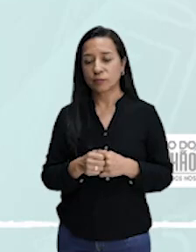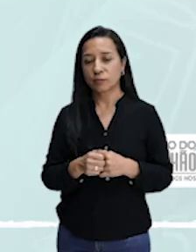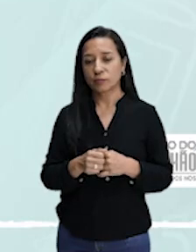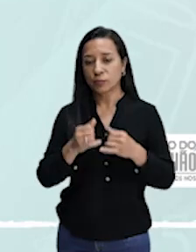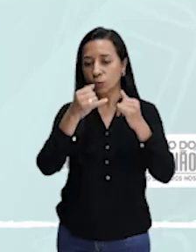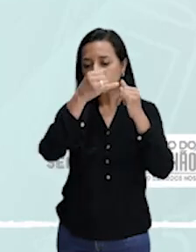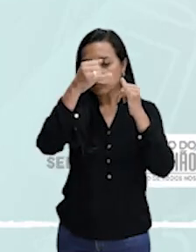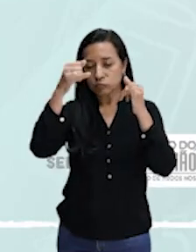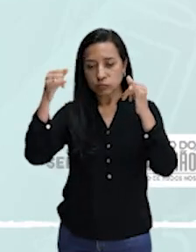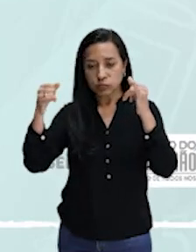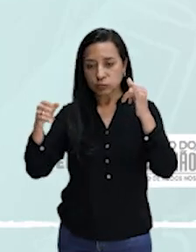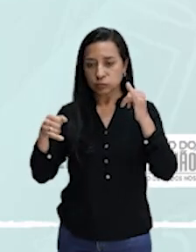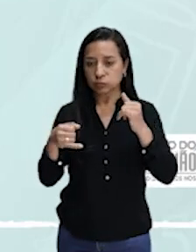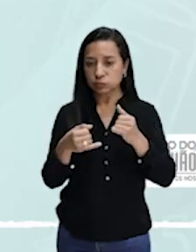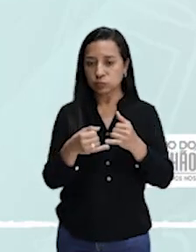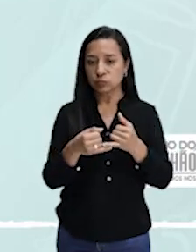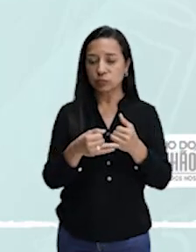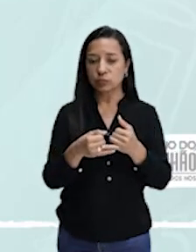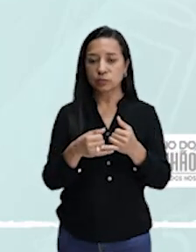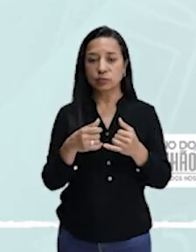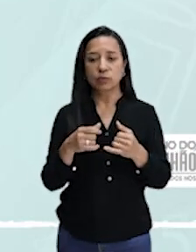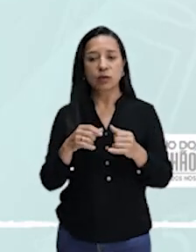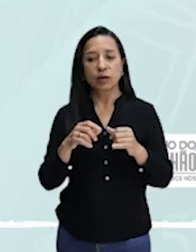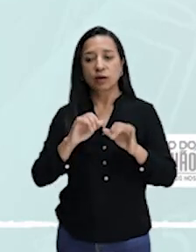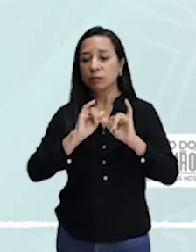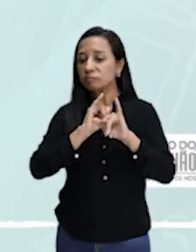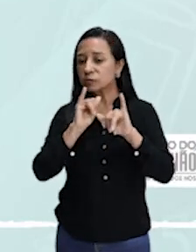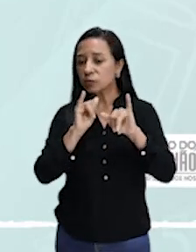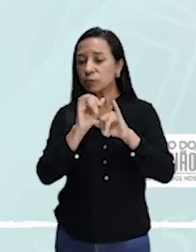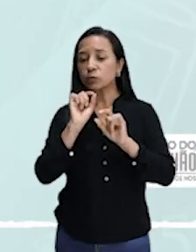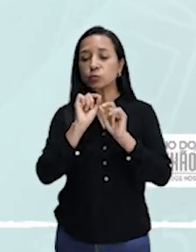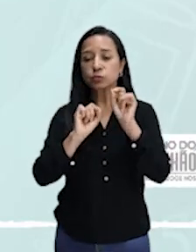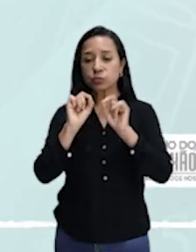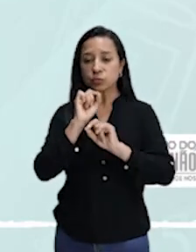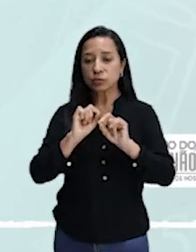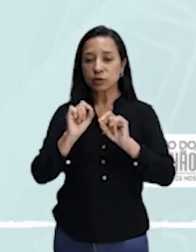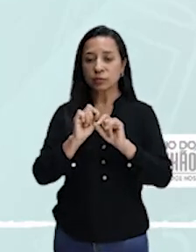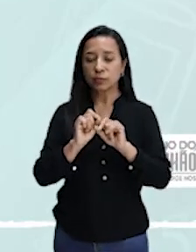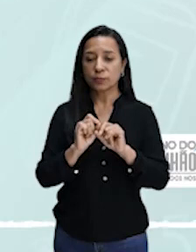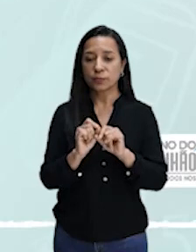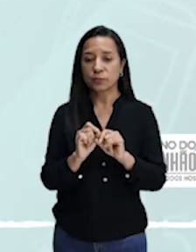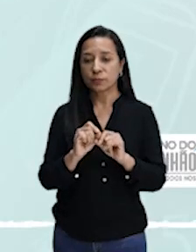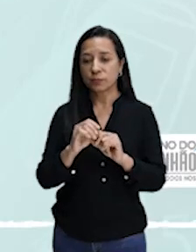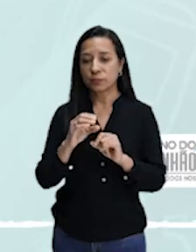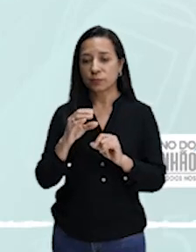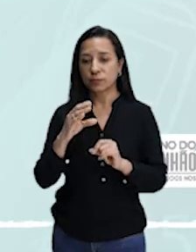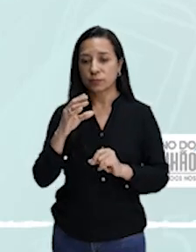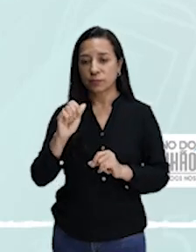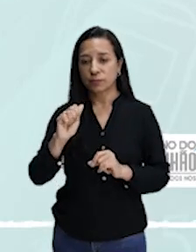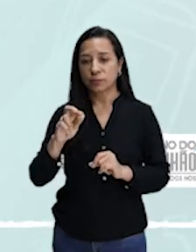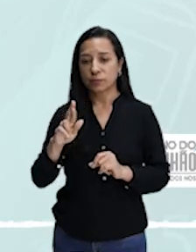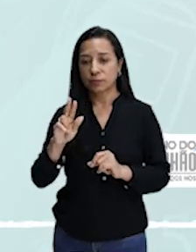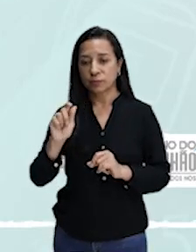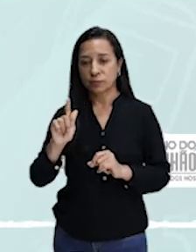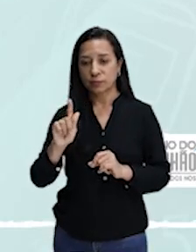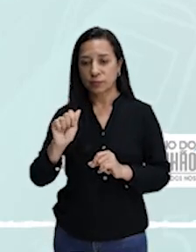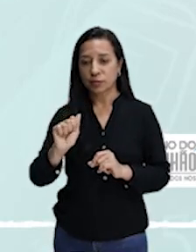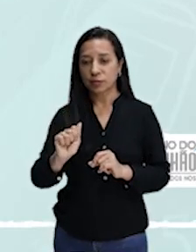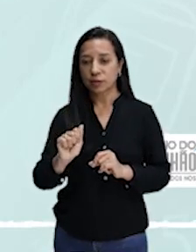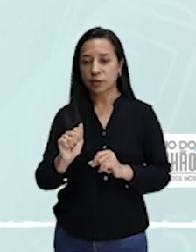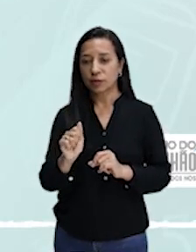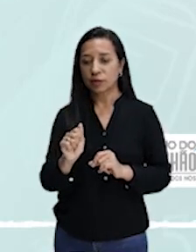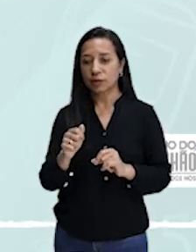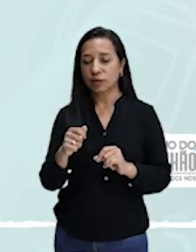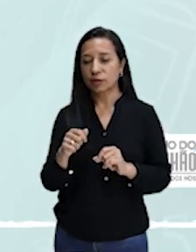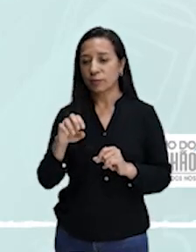ele continua falando o seguinte a carga elementar ela é igual a 1,6 vezes